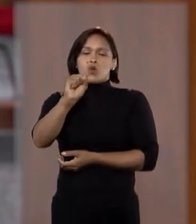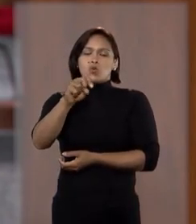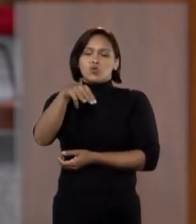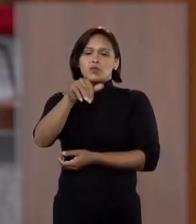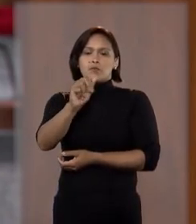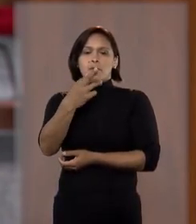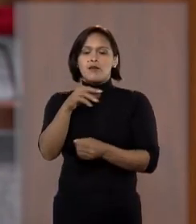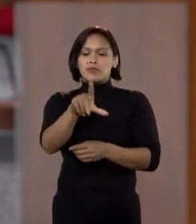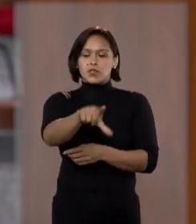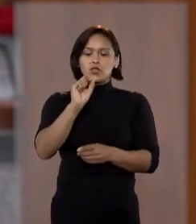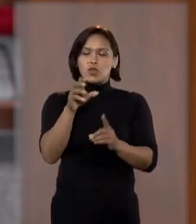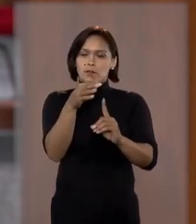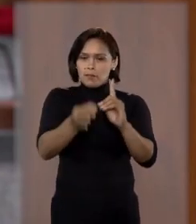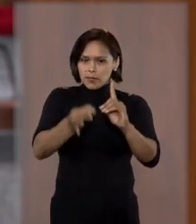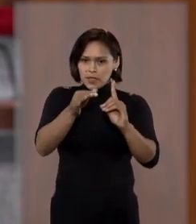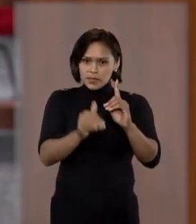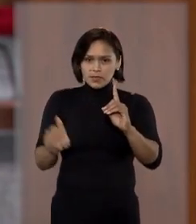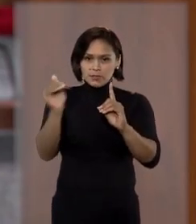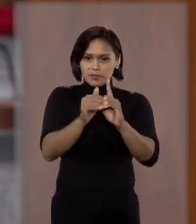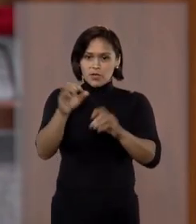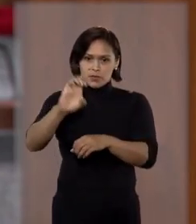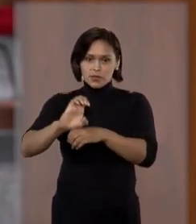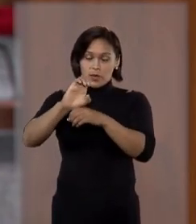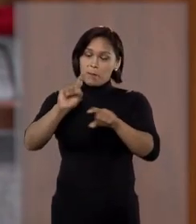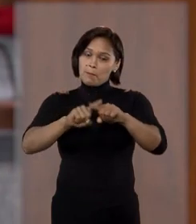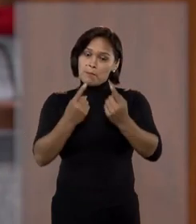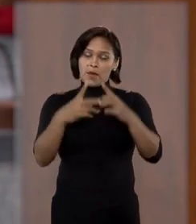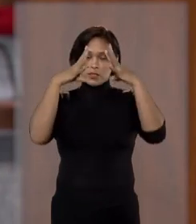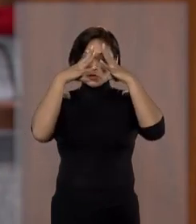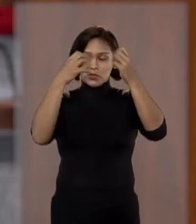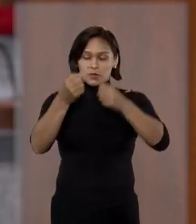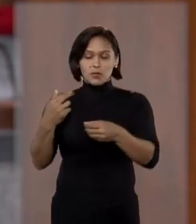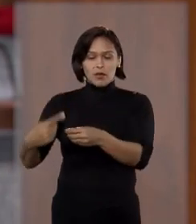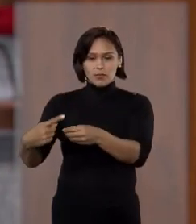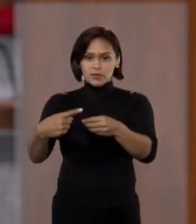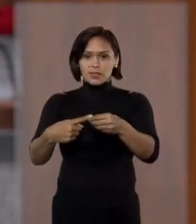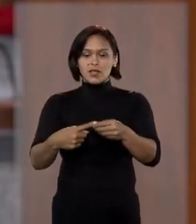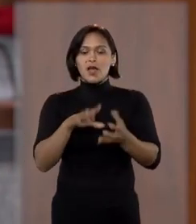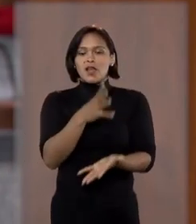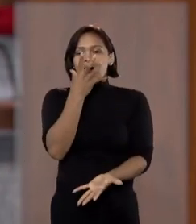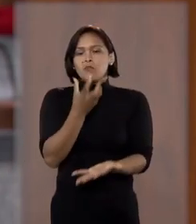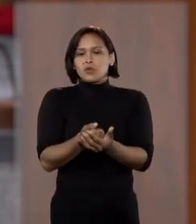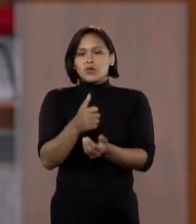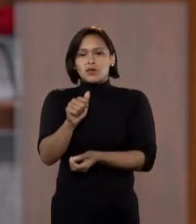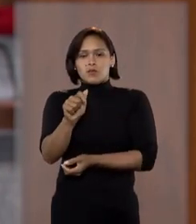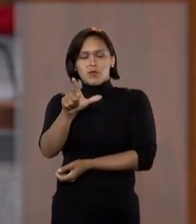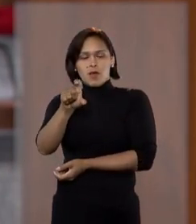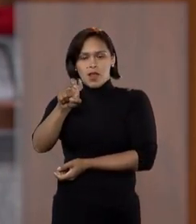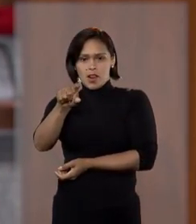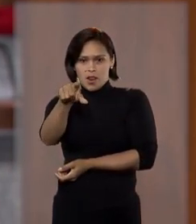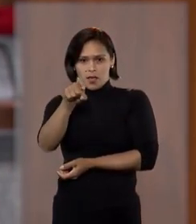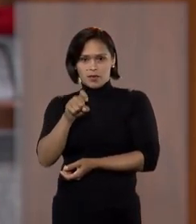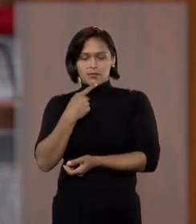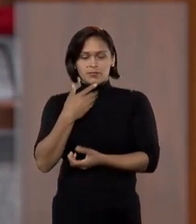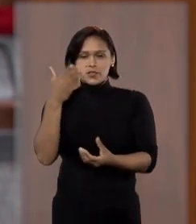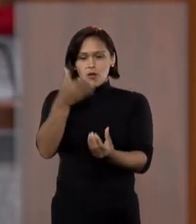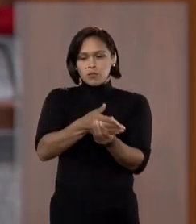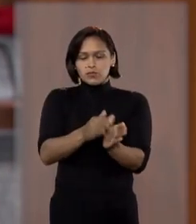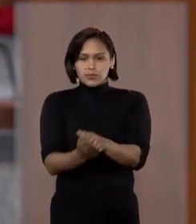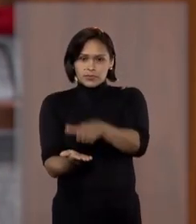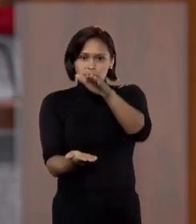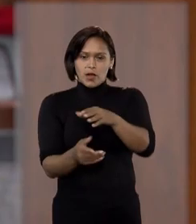escolhido então para desembargador estadual. Mas o Tribunal Regional acolheu a questão de ordem apresentada por Alex Heleno Santori